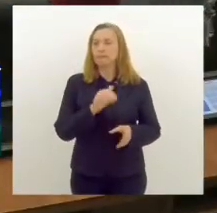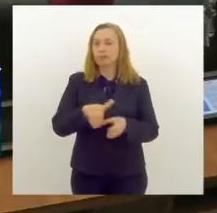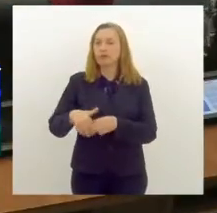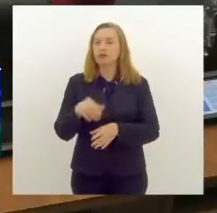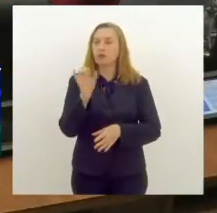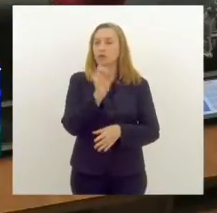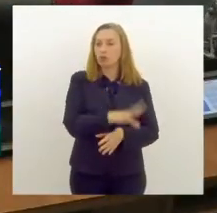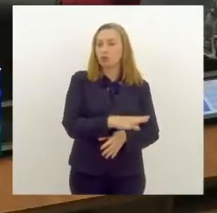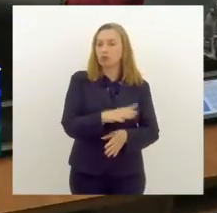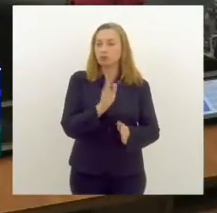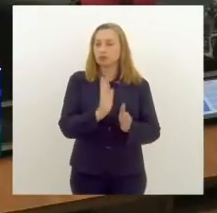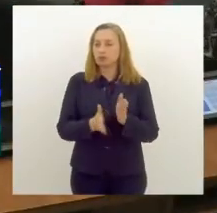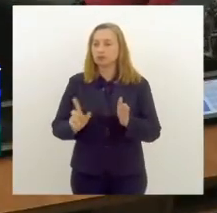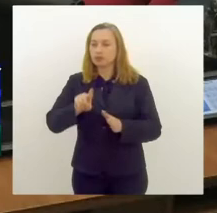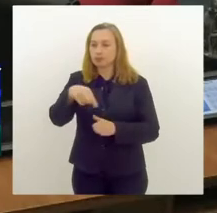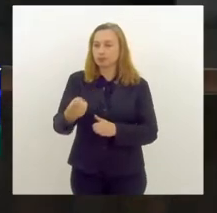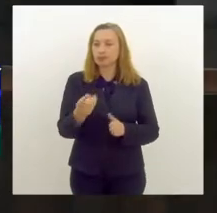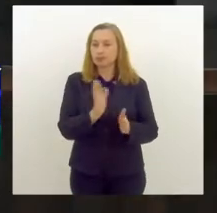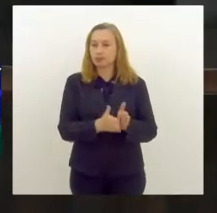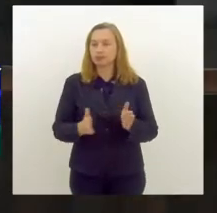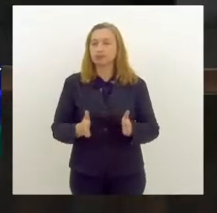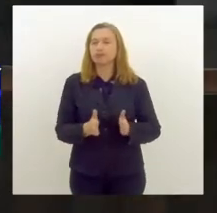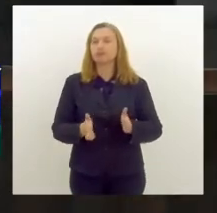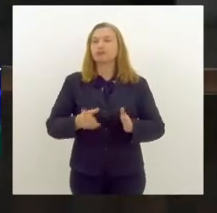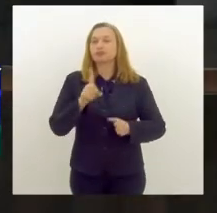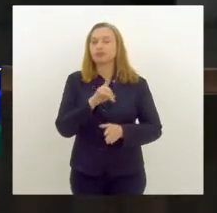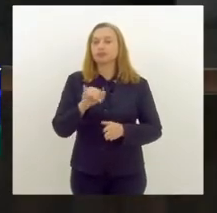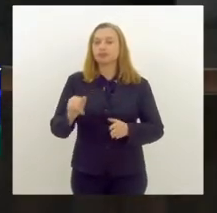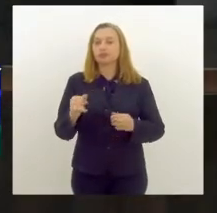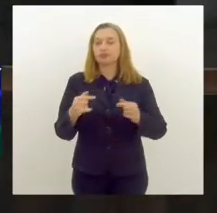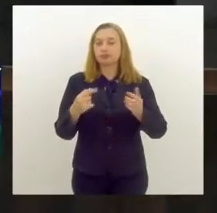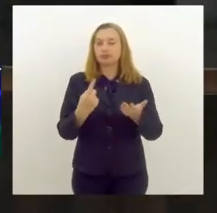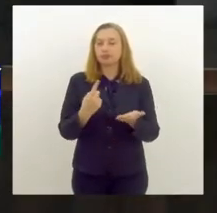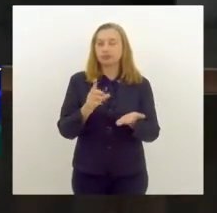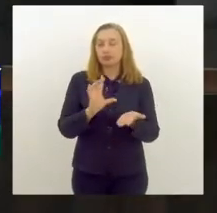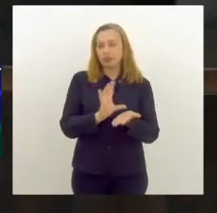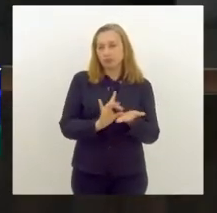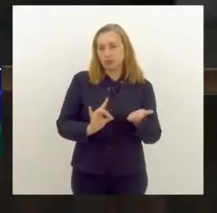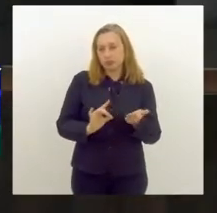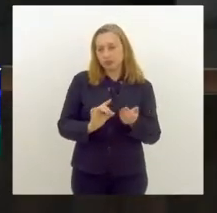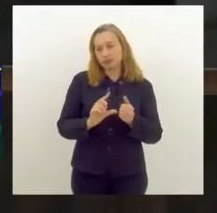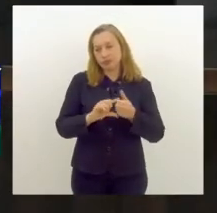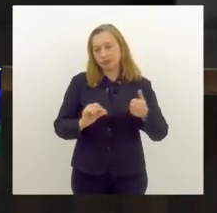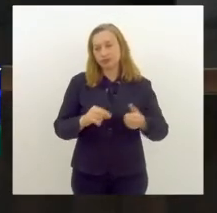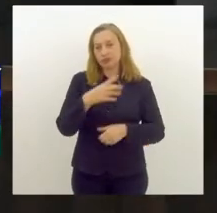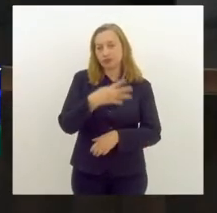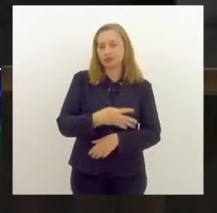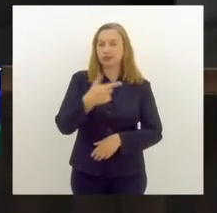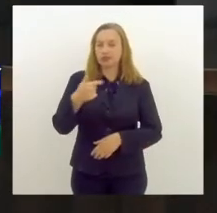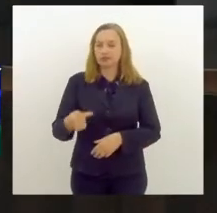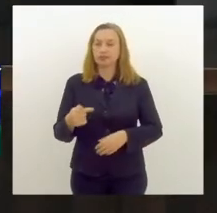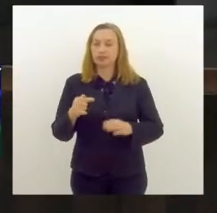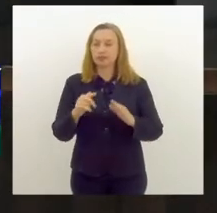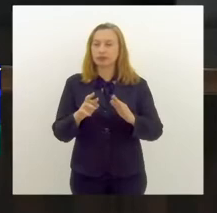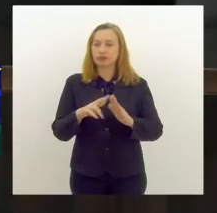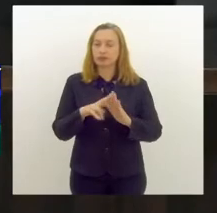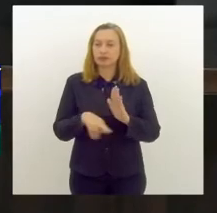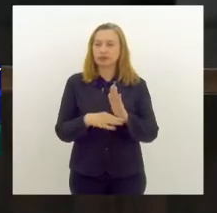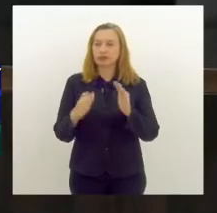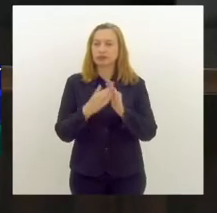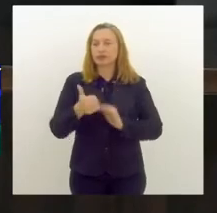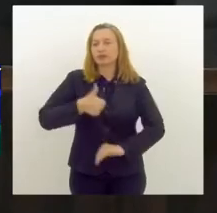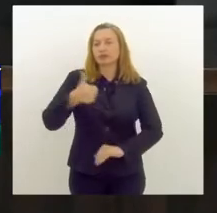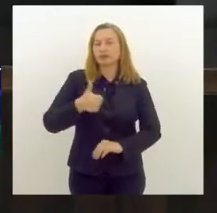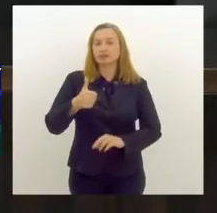eu concedo pela ordem. Incluído na ordem do dia, de acordo com o parágrafo 1º do artigo 47 do Regimento Interno, em tramitação ordinária, em